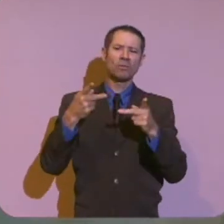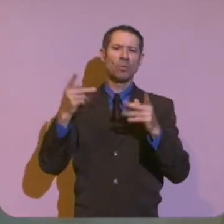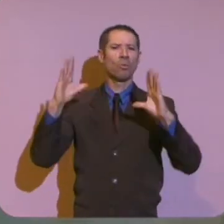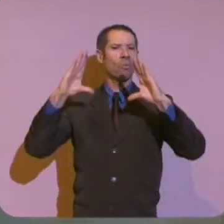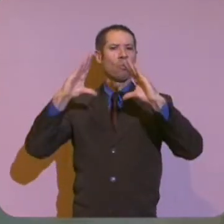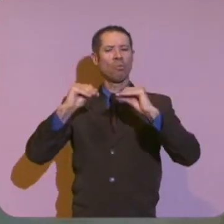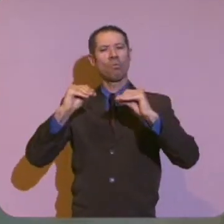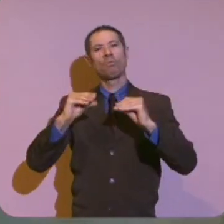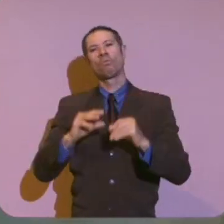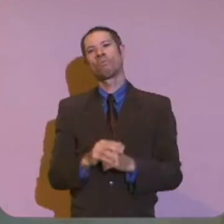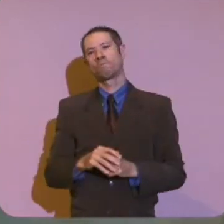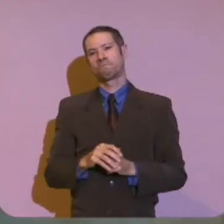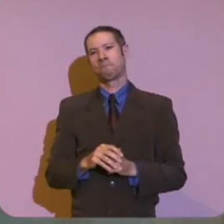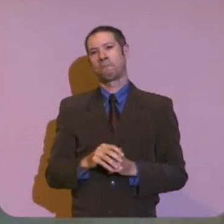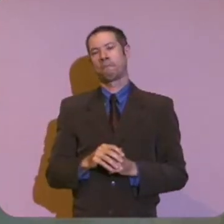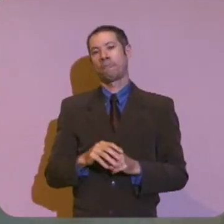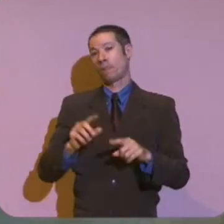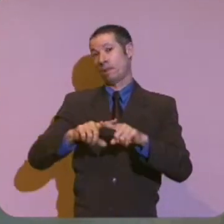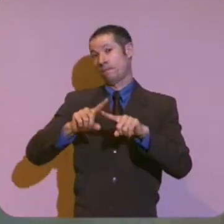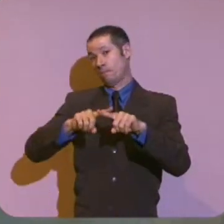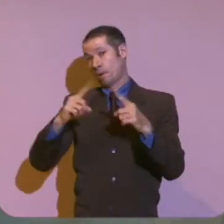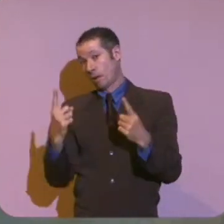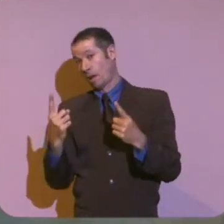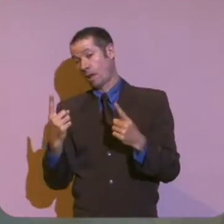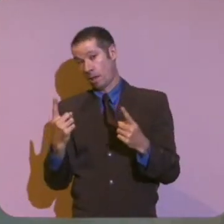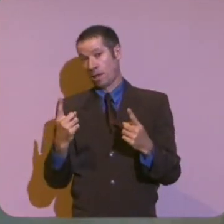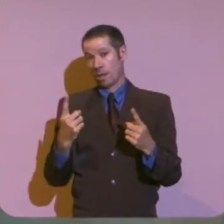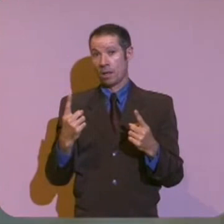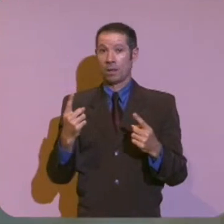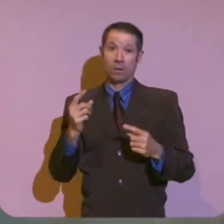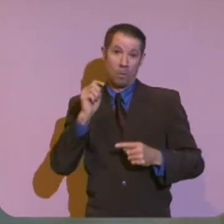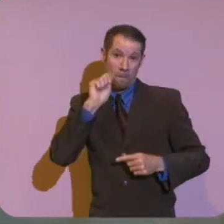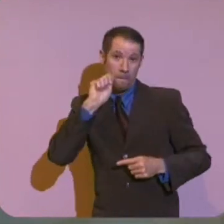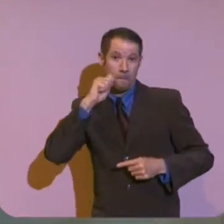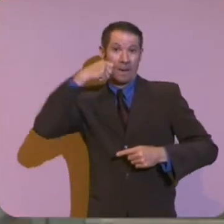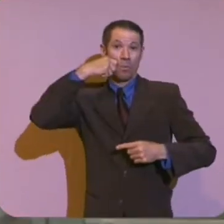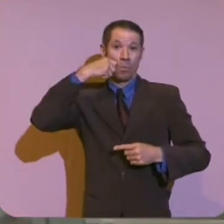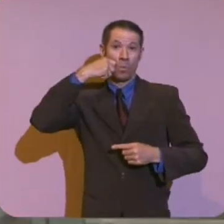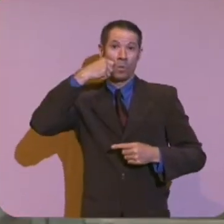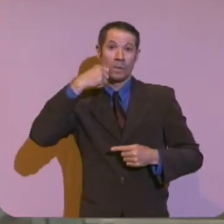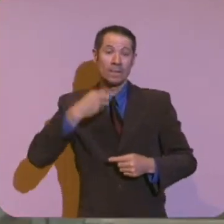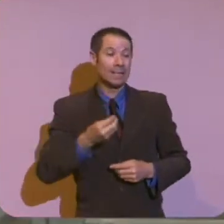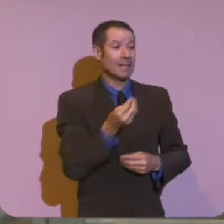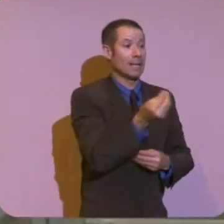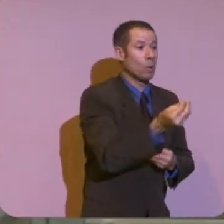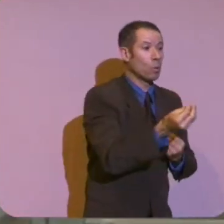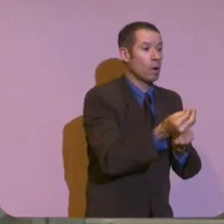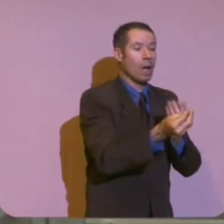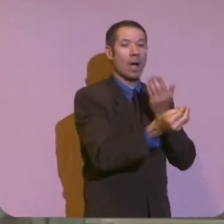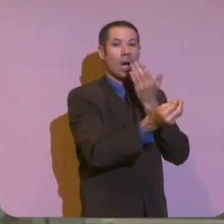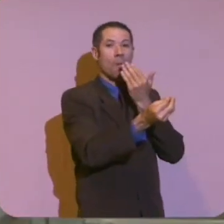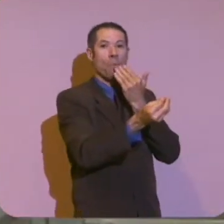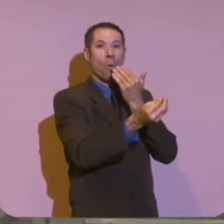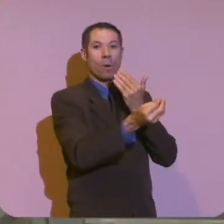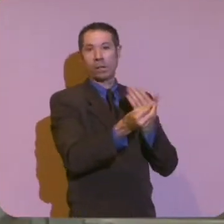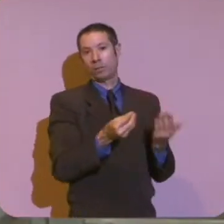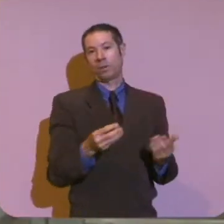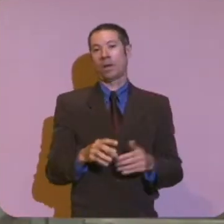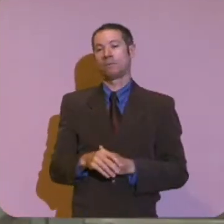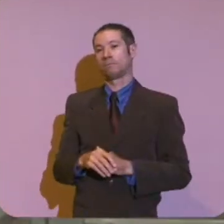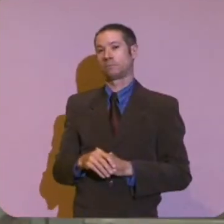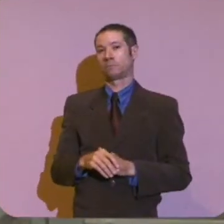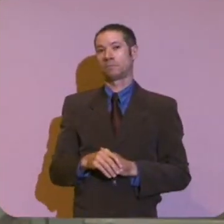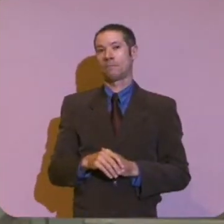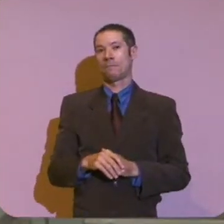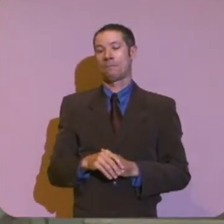noite? Por que Ele molhou o pão e deu na boca dele? Para